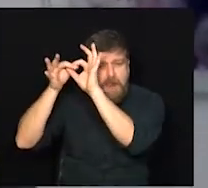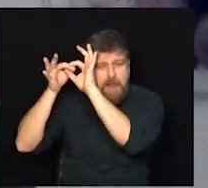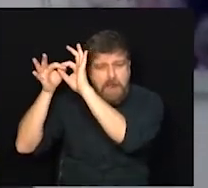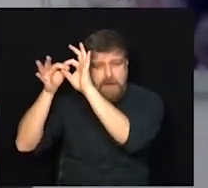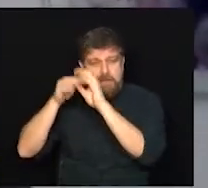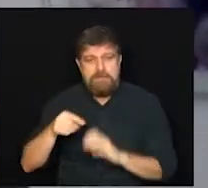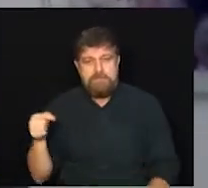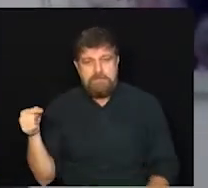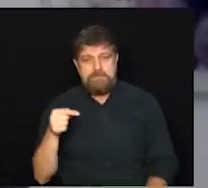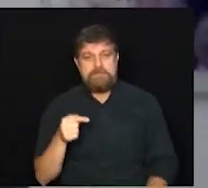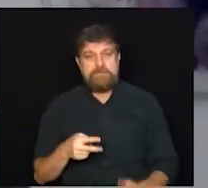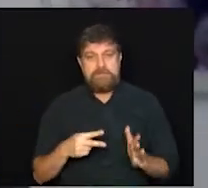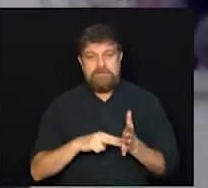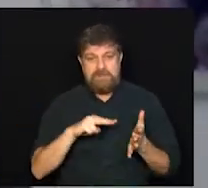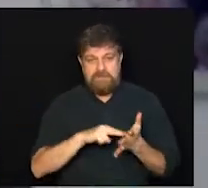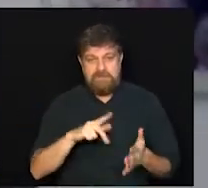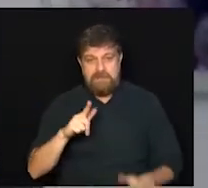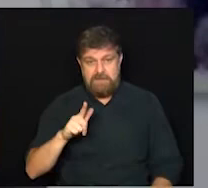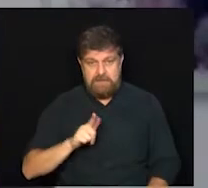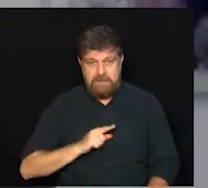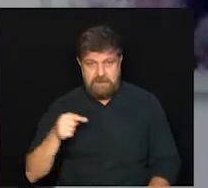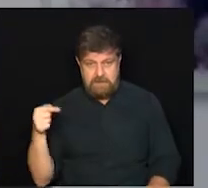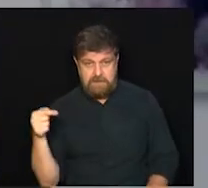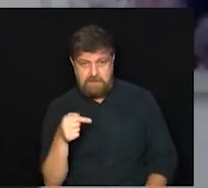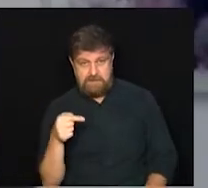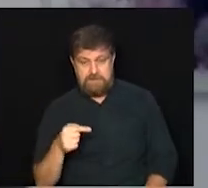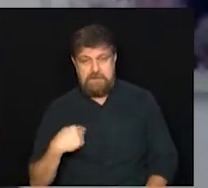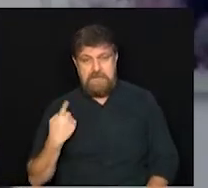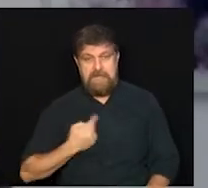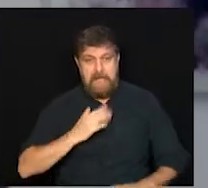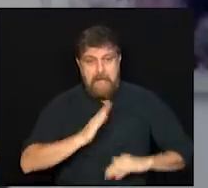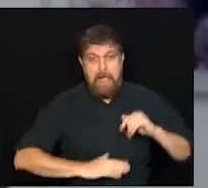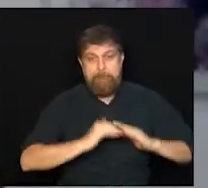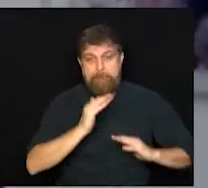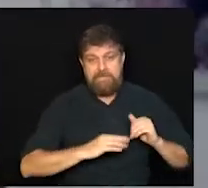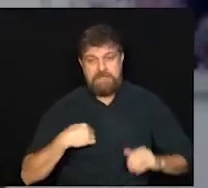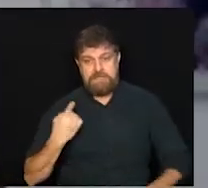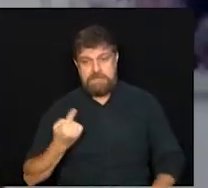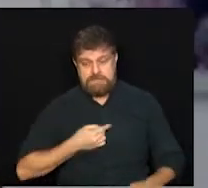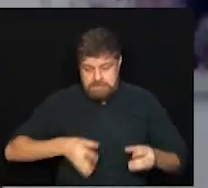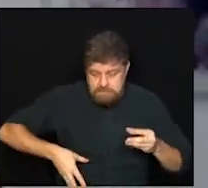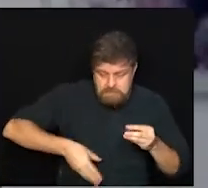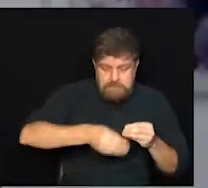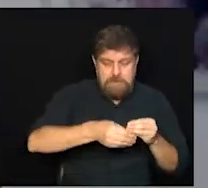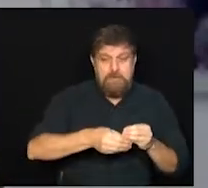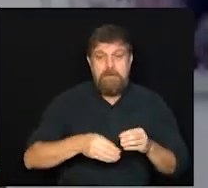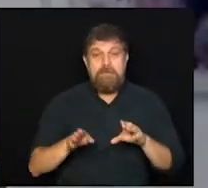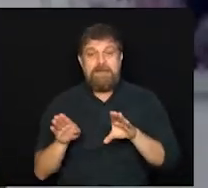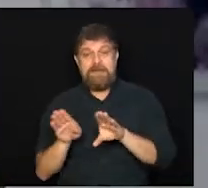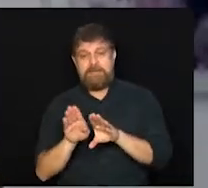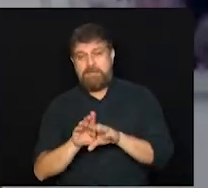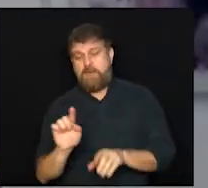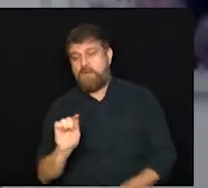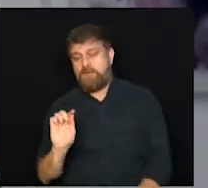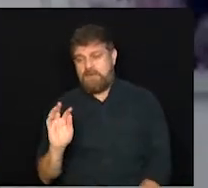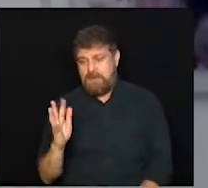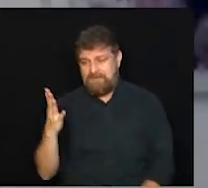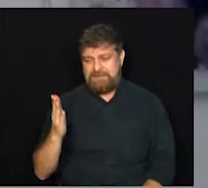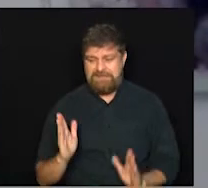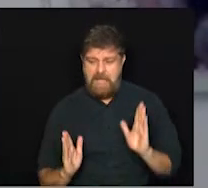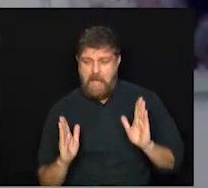adicionar mais coisas à rotina das nossas atividades. Por outro lado, durante esse período